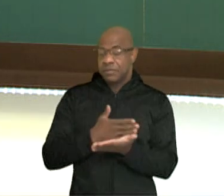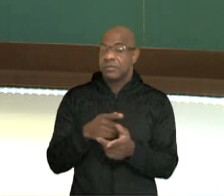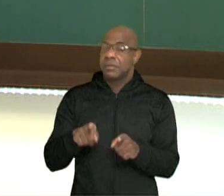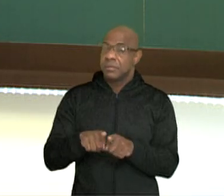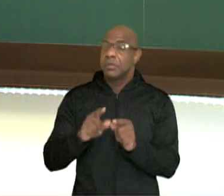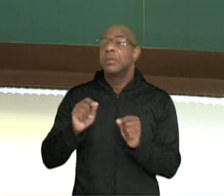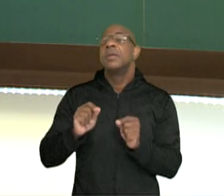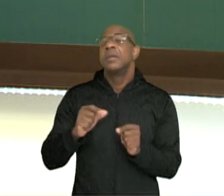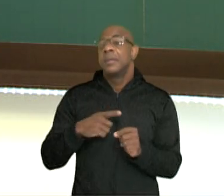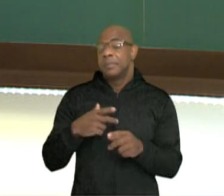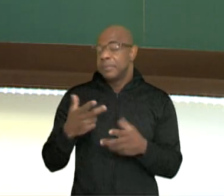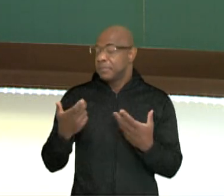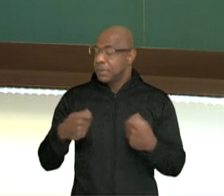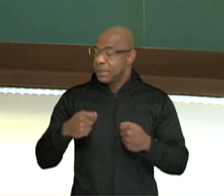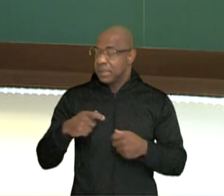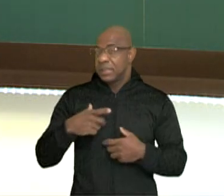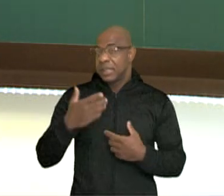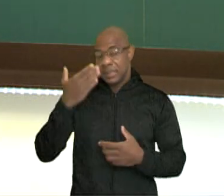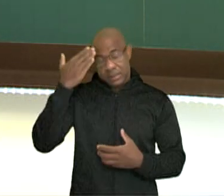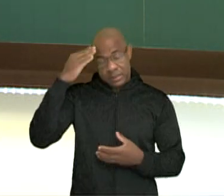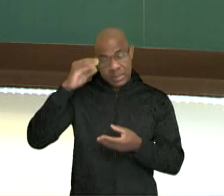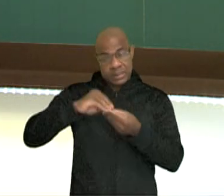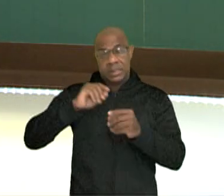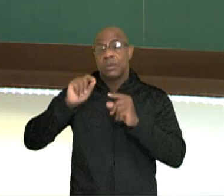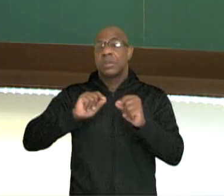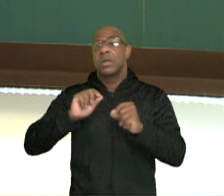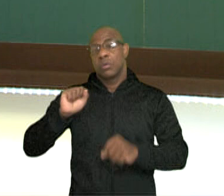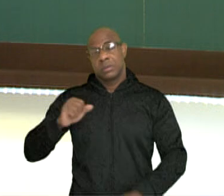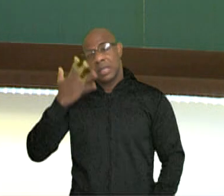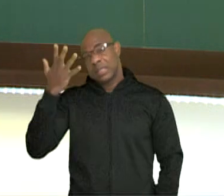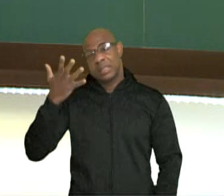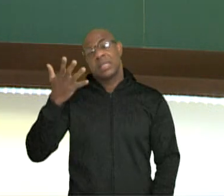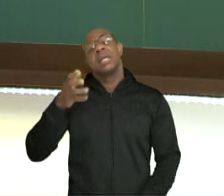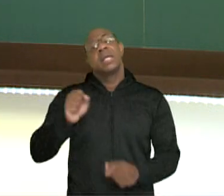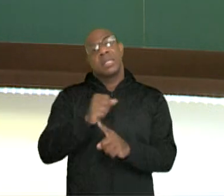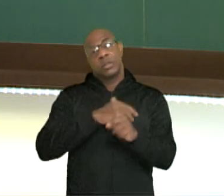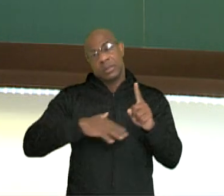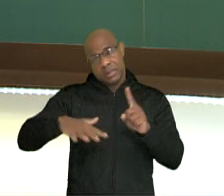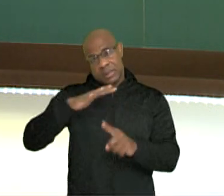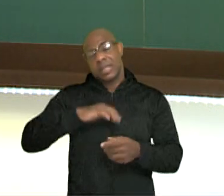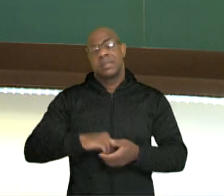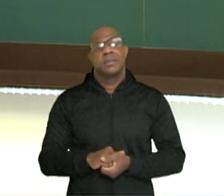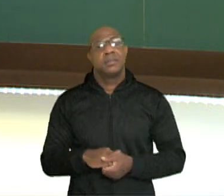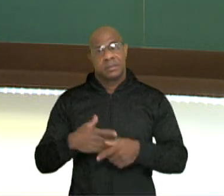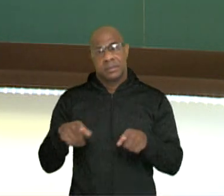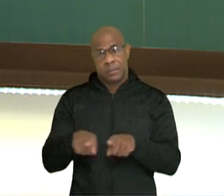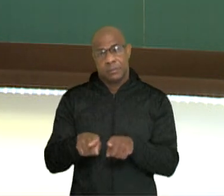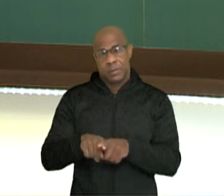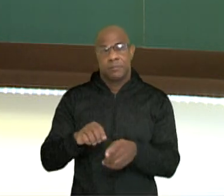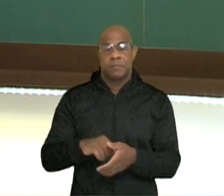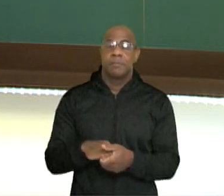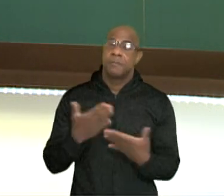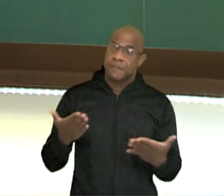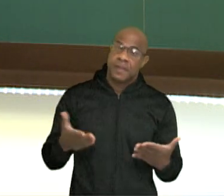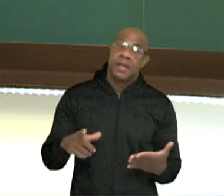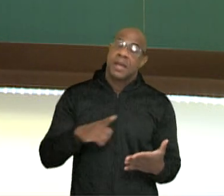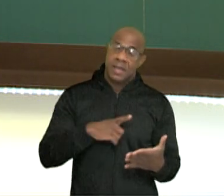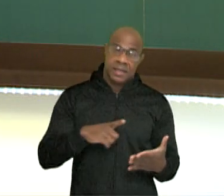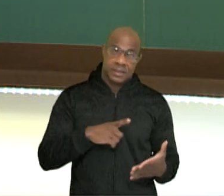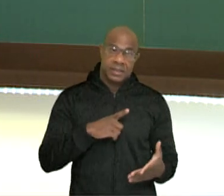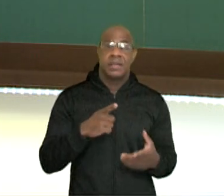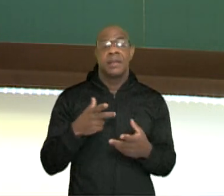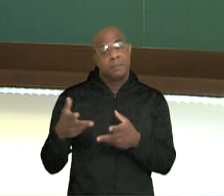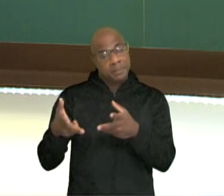do que acontece na nossa sociedade. Isso vai facilitar sempre quando eu precisar escrever um texto, né? Então, estar por dentro de tudo o